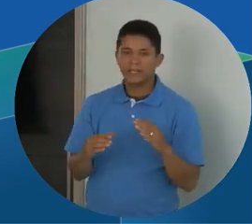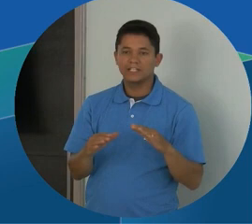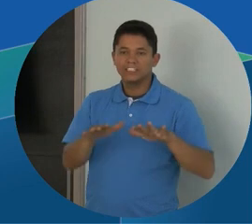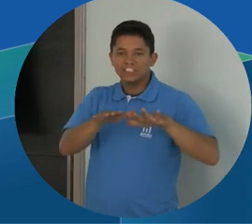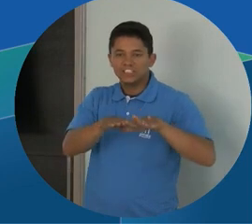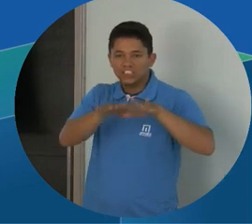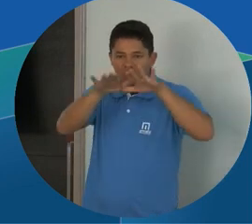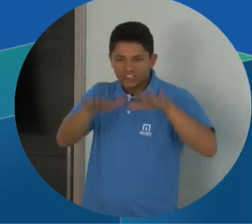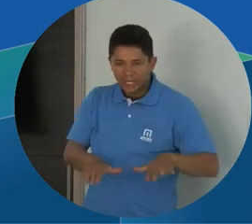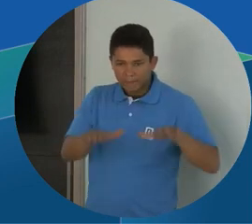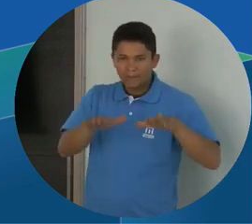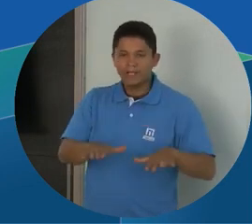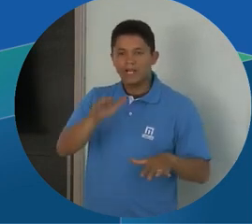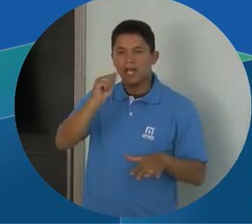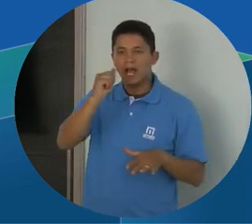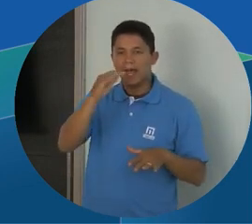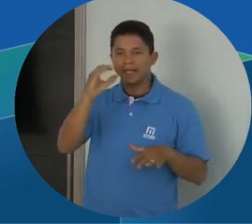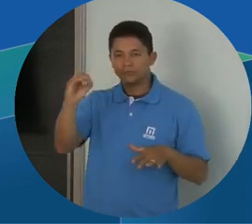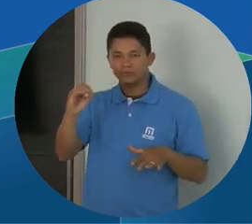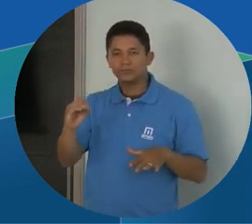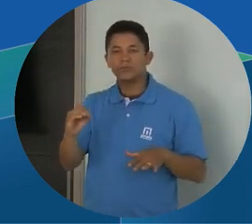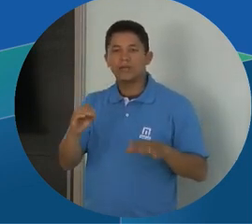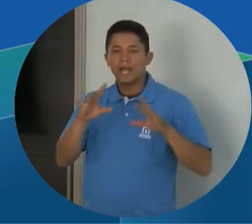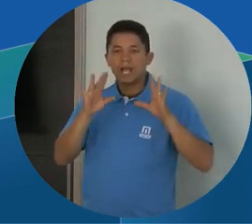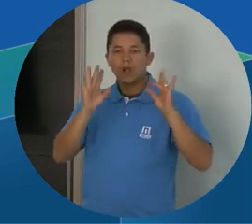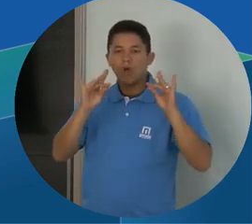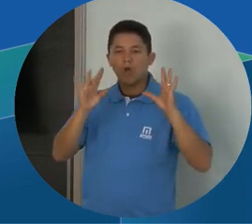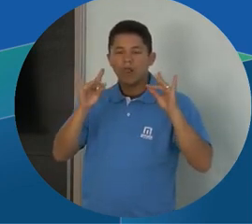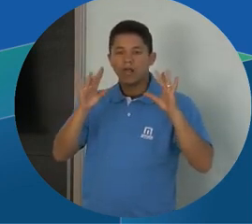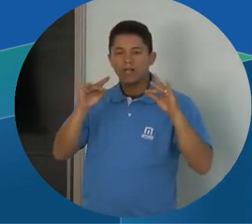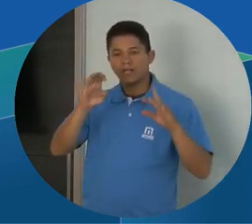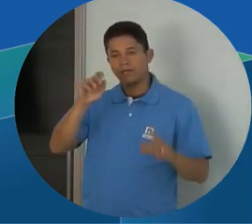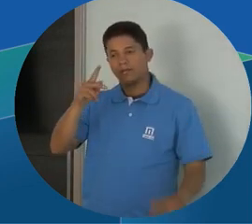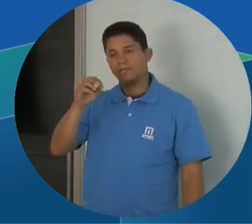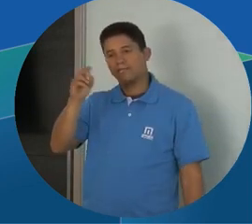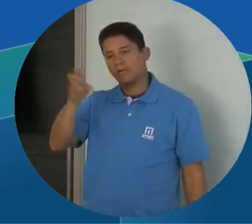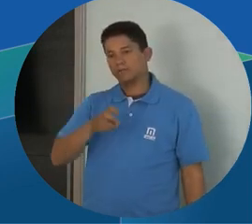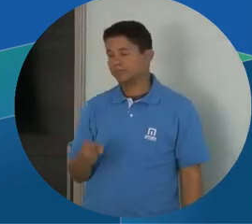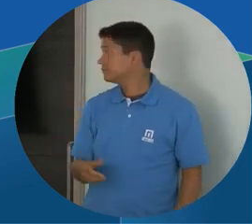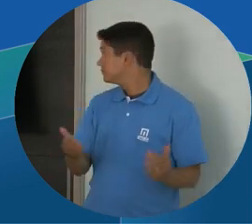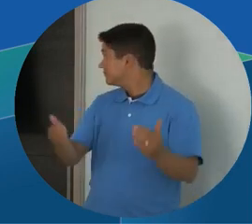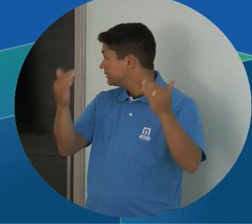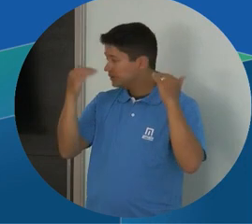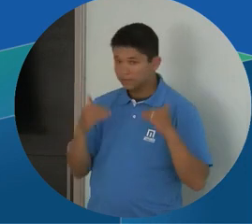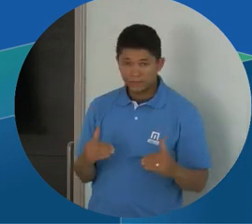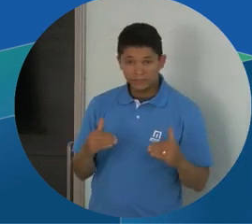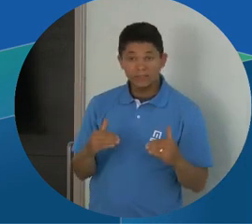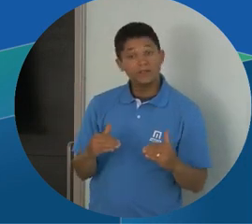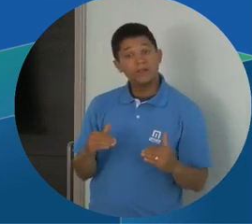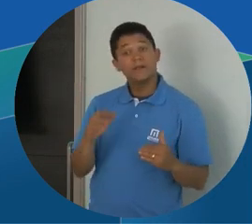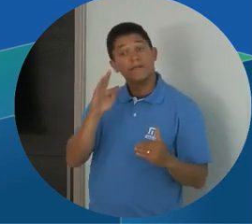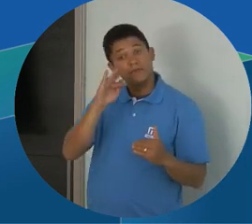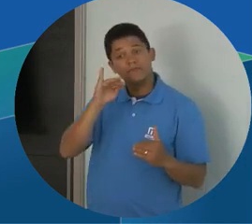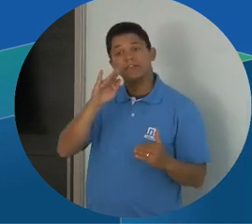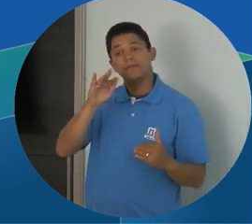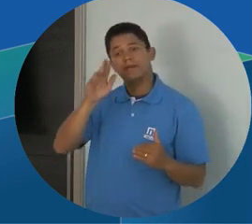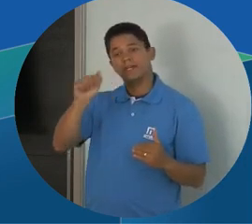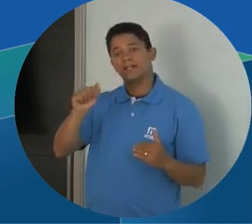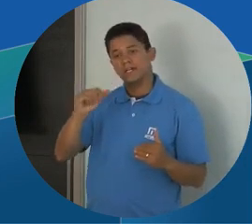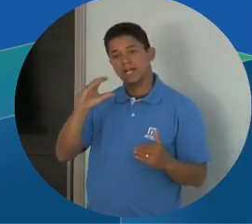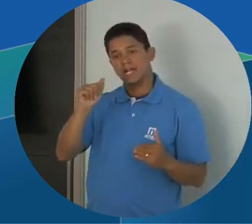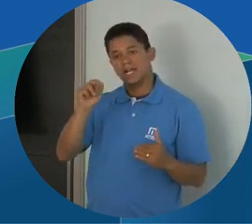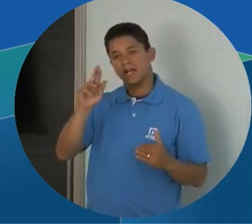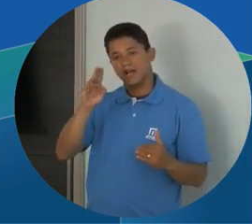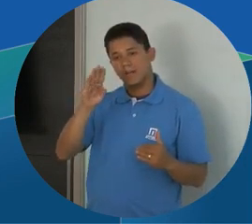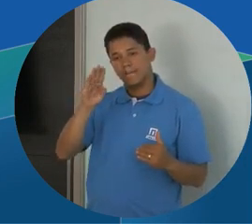90% das vezes é colada com cola epóxi. Reforço com fibra de carbono, que eu acho que o que a